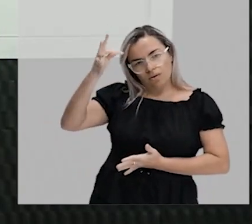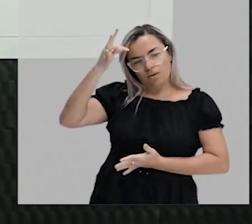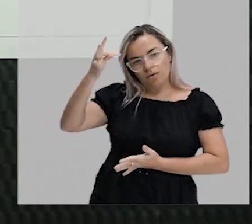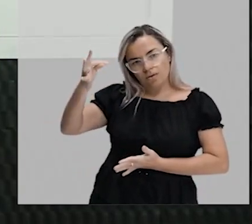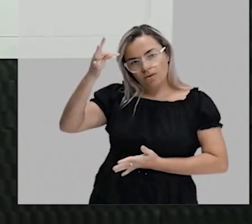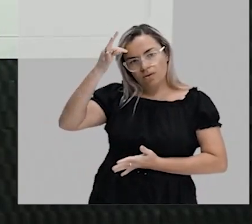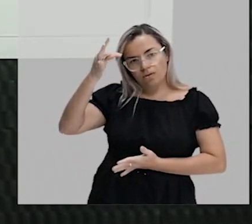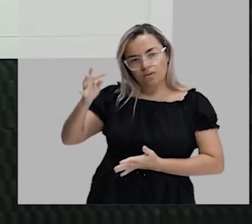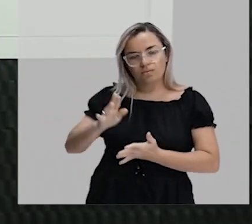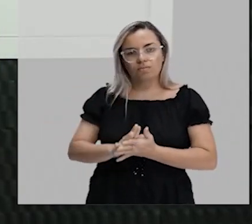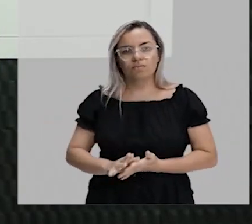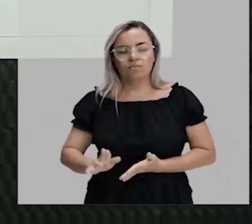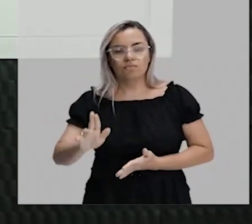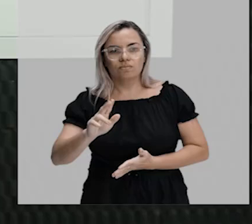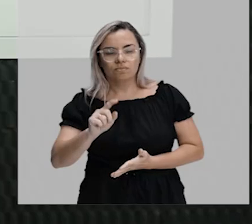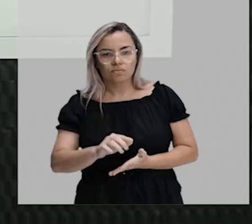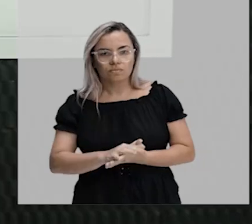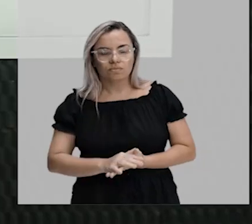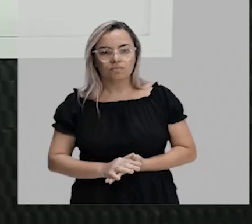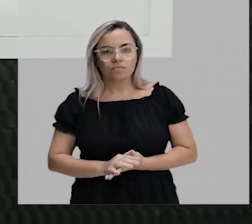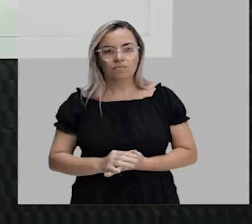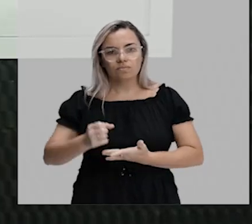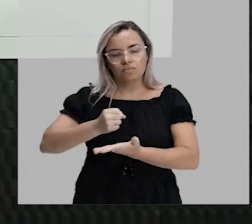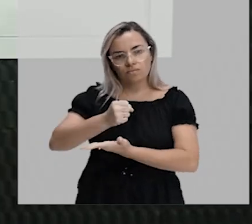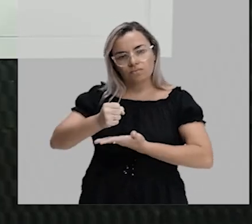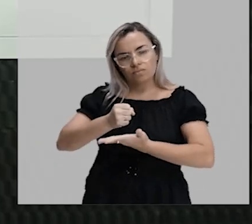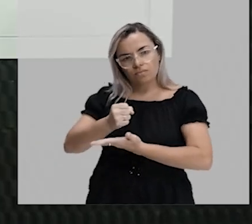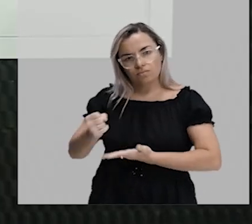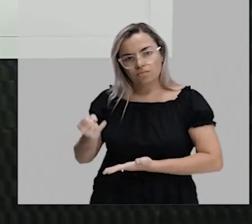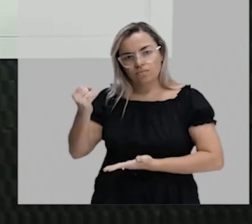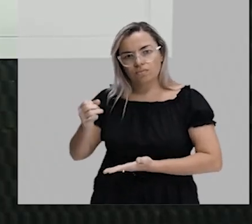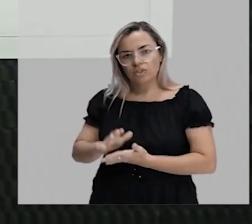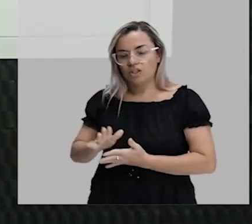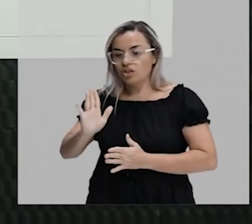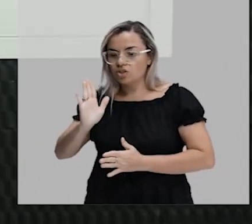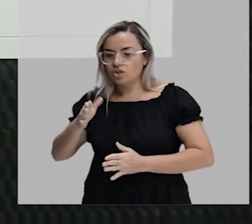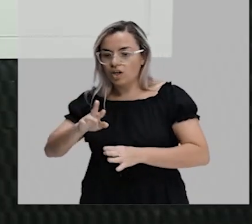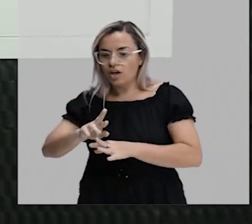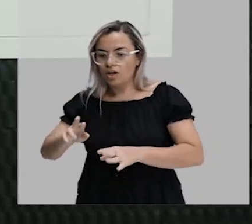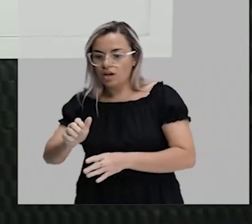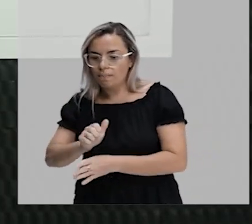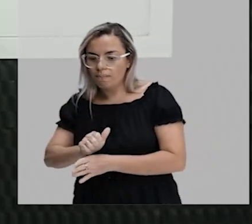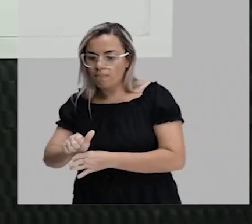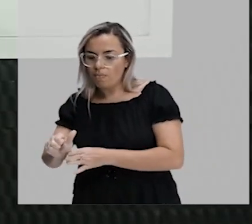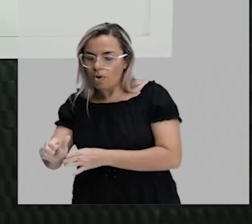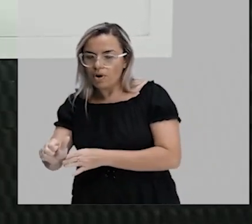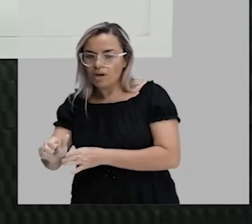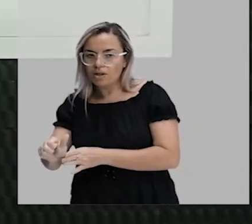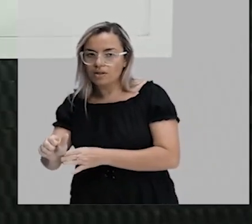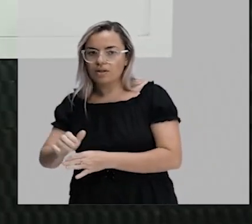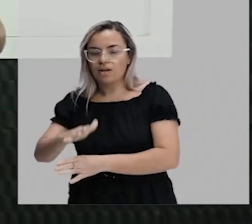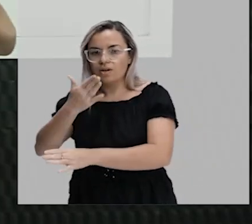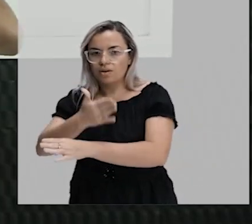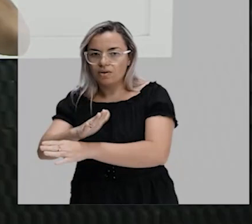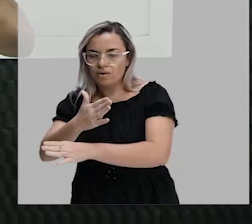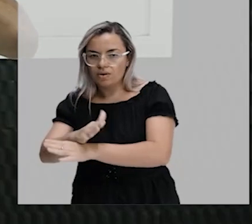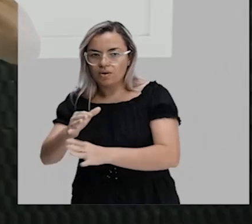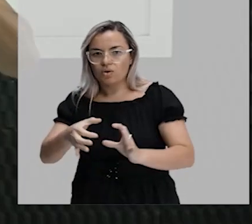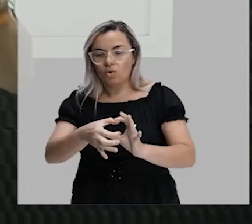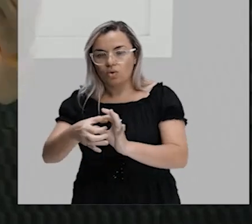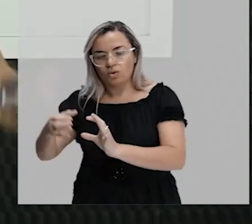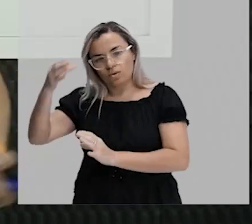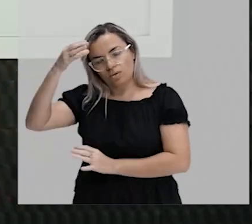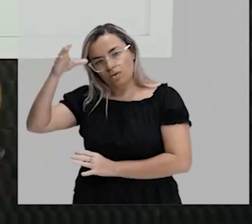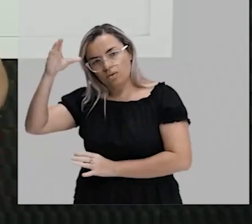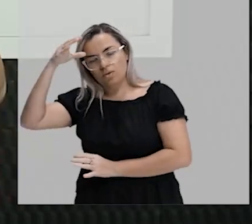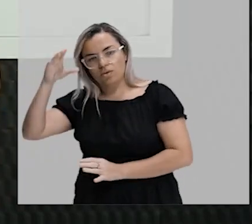da universalização, com princípios. A moralidade vai ser mais para a prática, vai trazer o contexto cultural